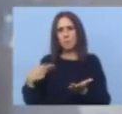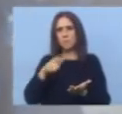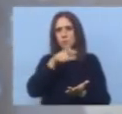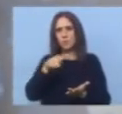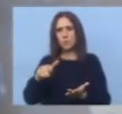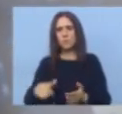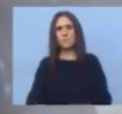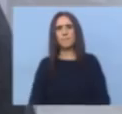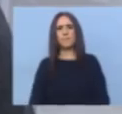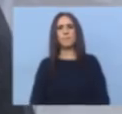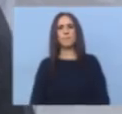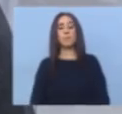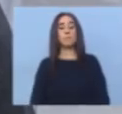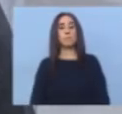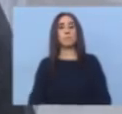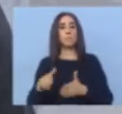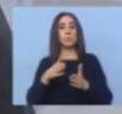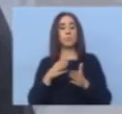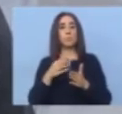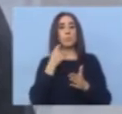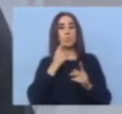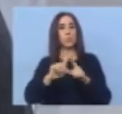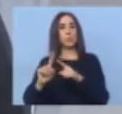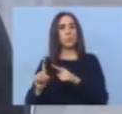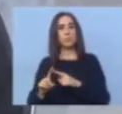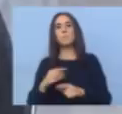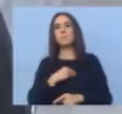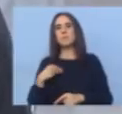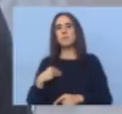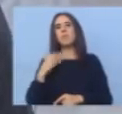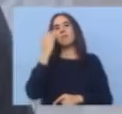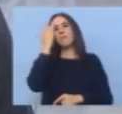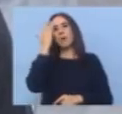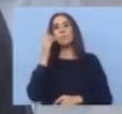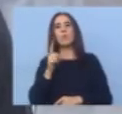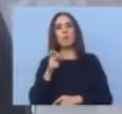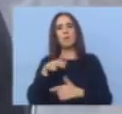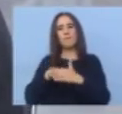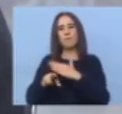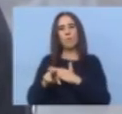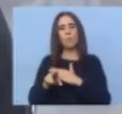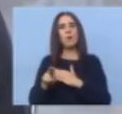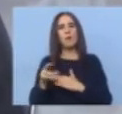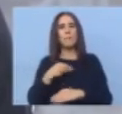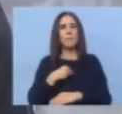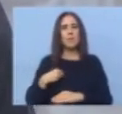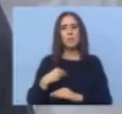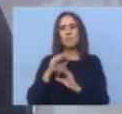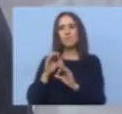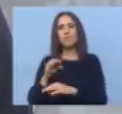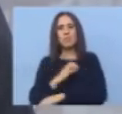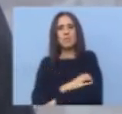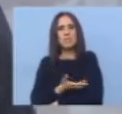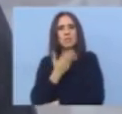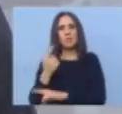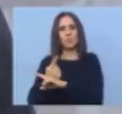Isso acho que varia um bocado de curso para curso. Por exemplo, no curso de Medicina é fácil, porque muitas vezes vão para os lares e ajudam em todas aquelas questões mais médicas, medir a tensão,